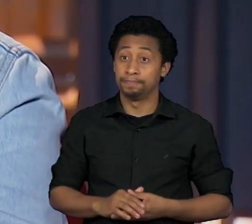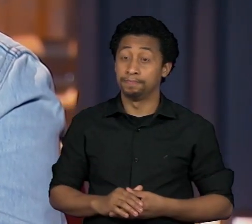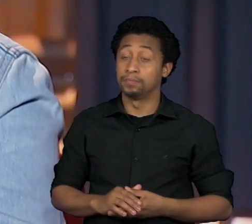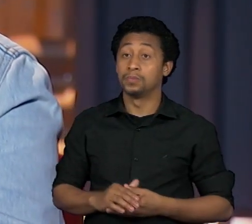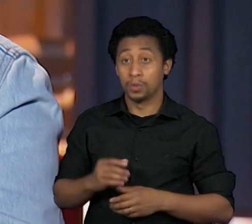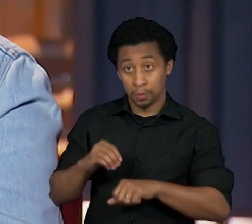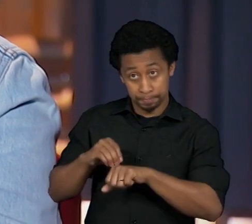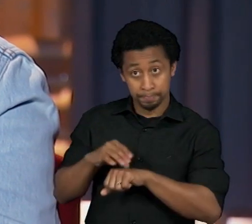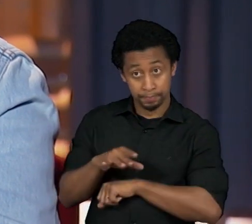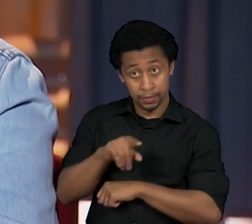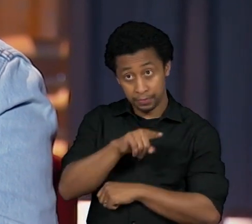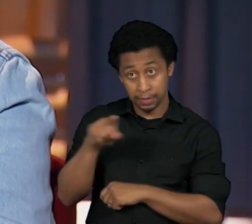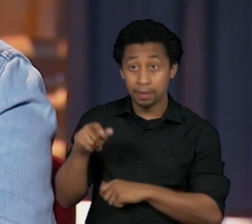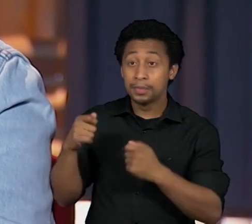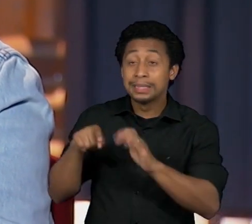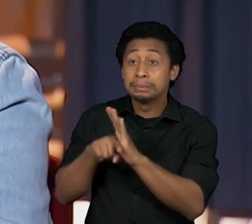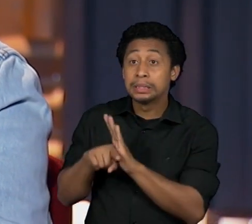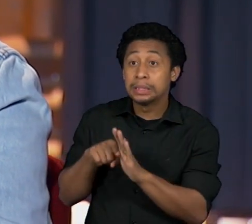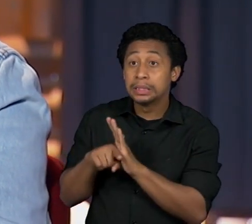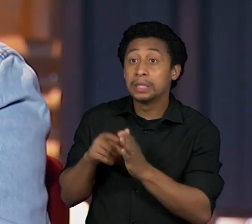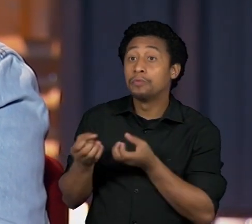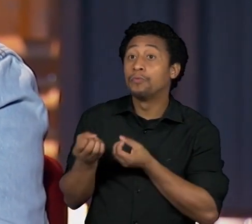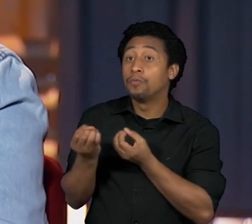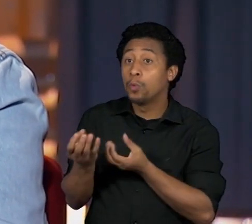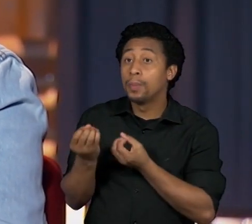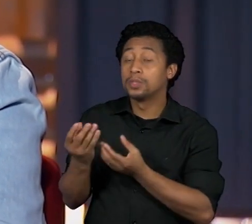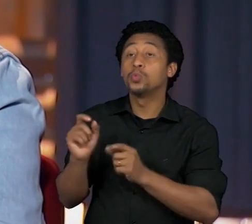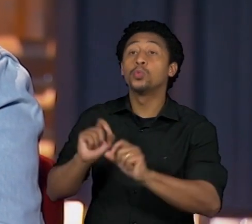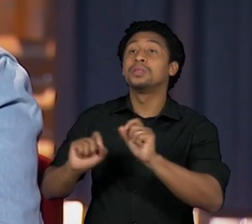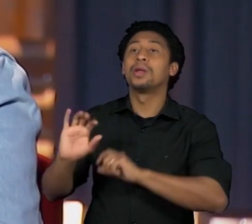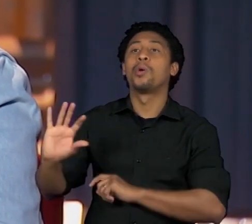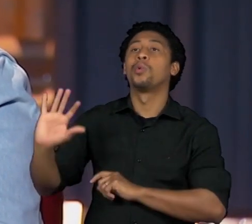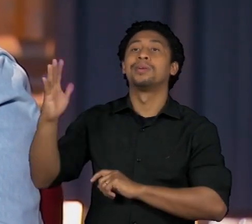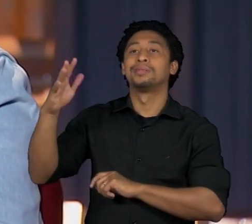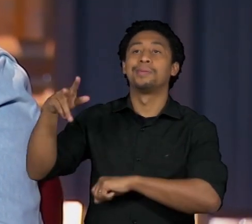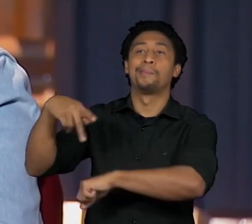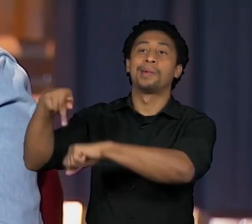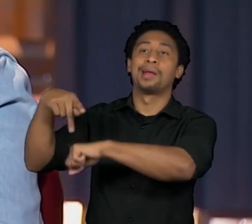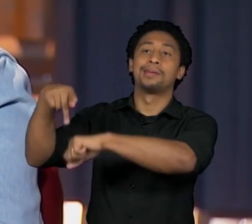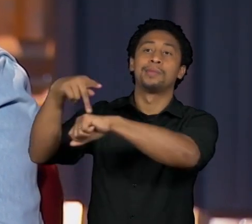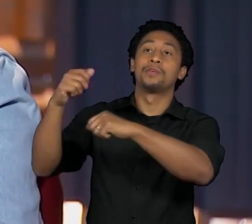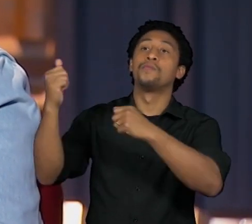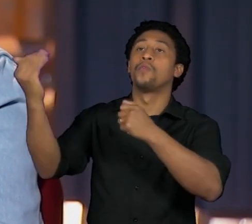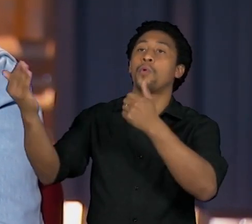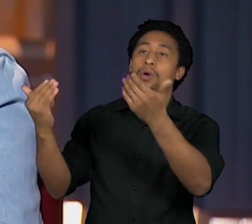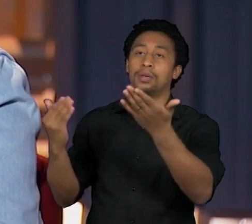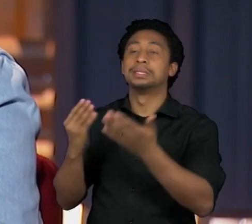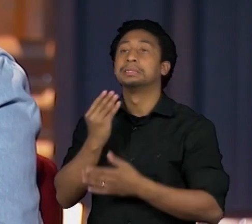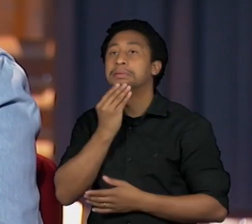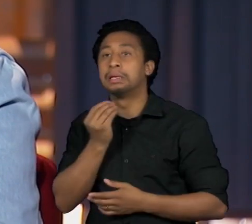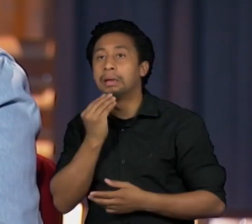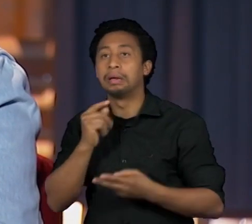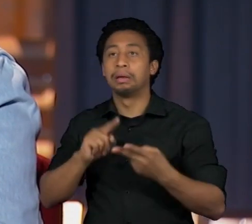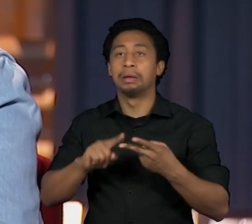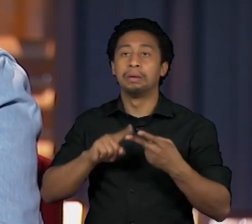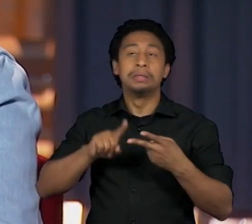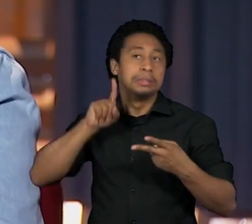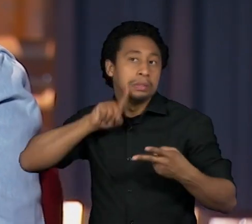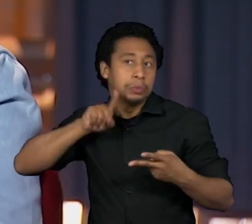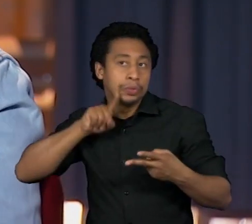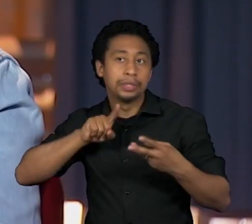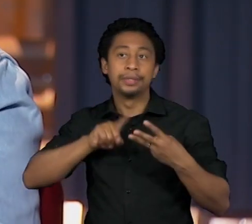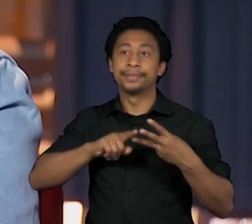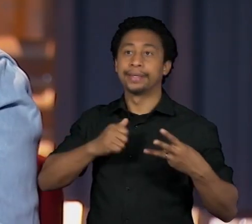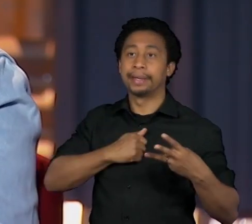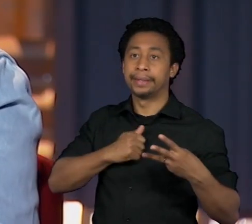informem mais sobre o que está acontecendo fora do Brasil. Pesquisa o que está acontecendo em Israel, nos Estados Unidos, no Canadá. Né? Para